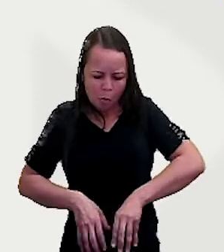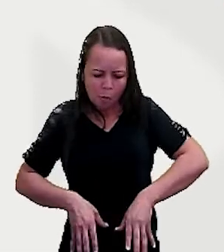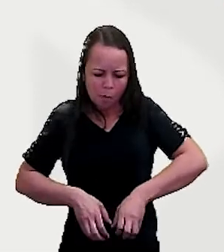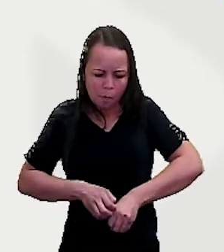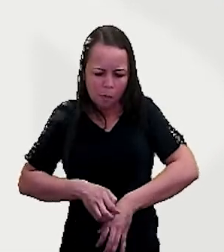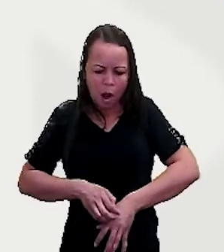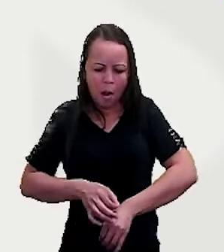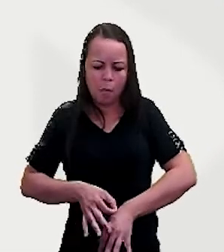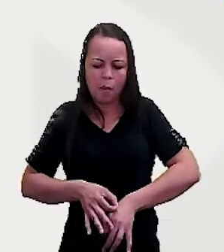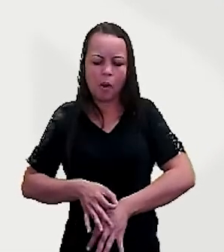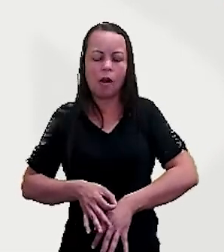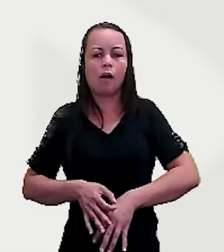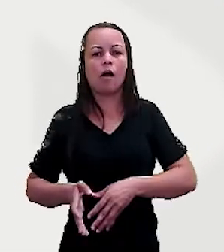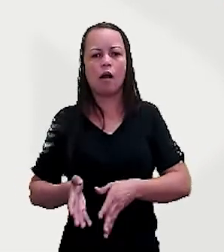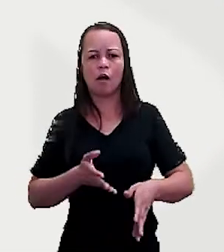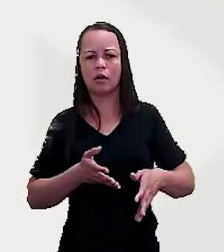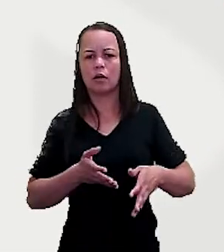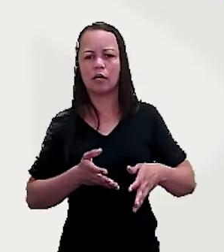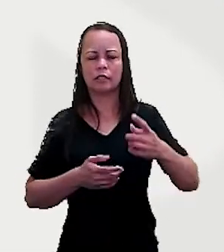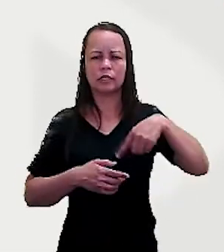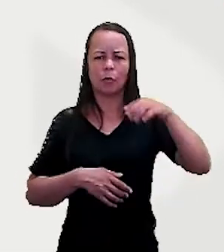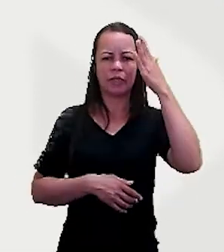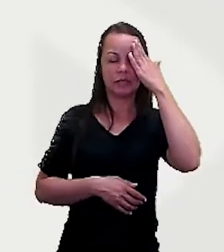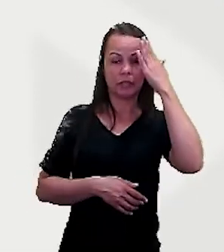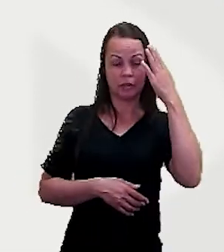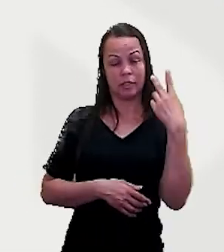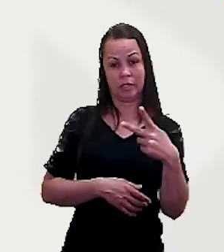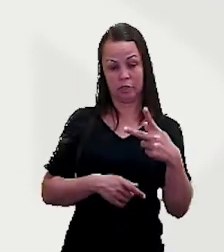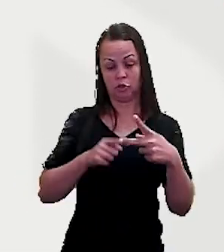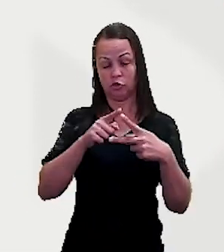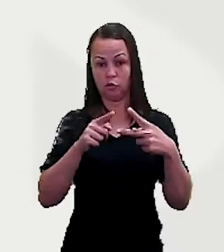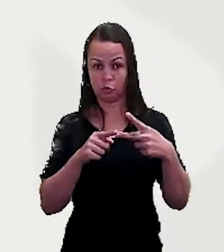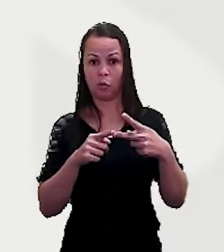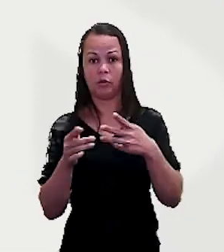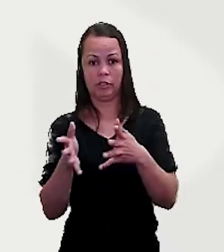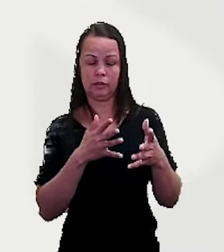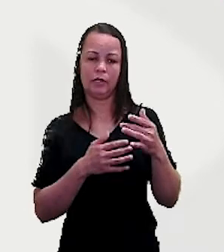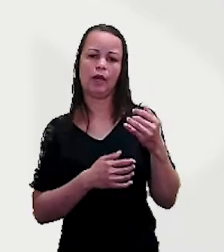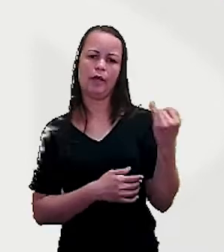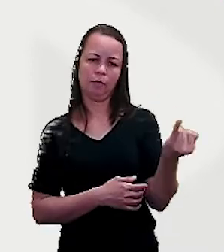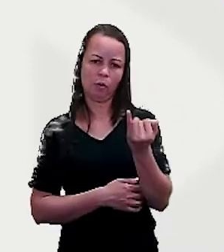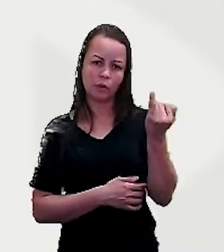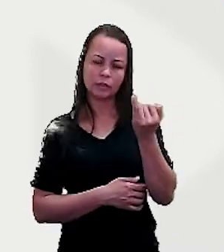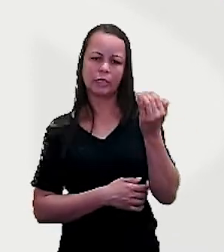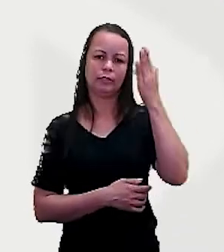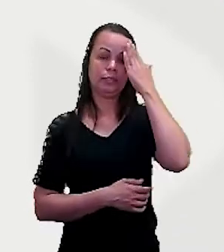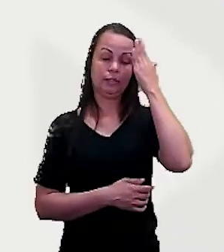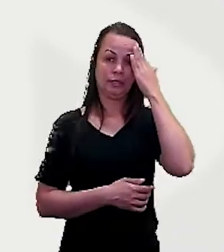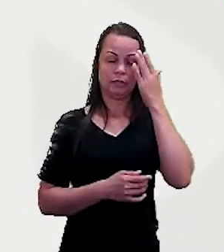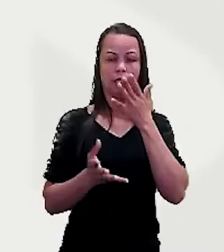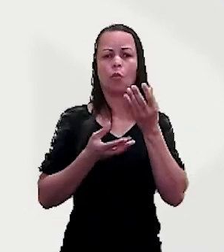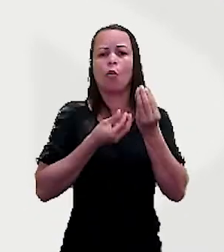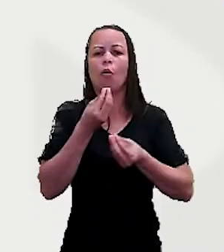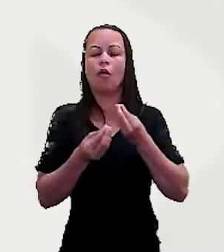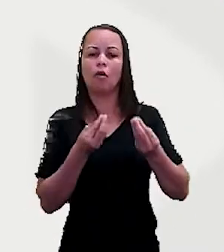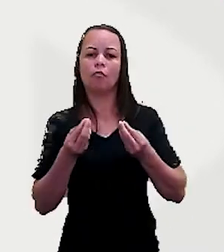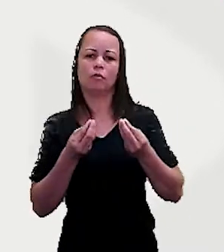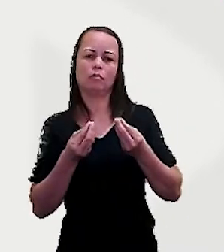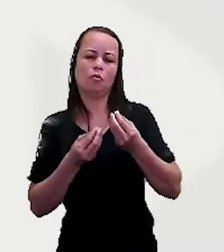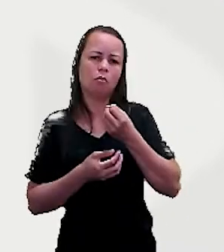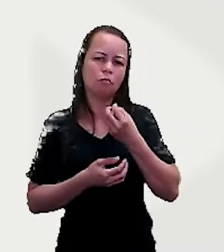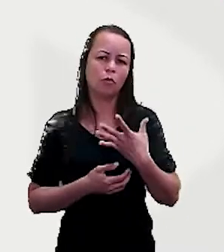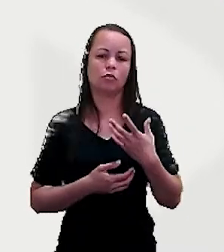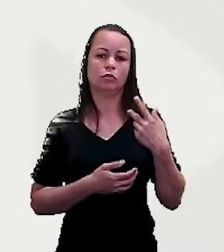como entender a fisiologia, entender a anatomia dessas estruturas fazem toda a diferença para a gente entender como o bom funcionamento